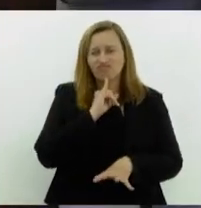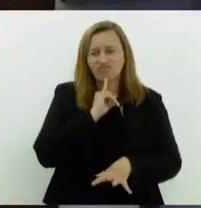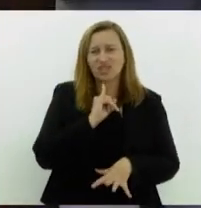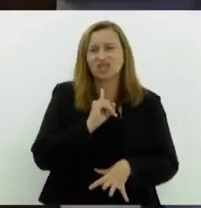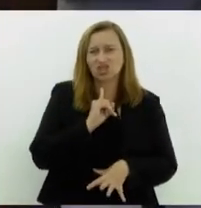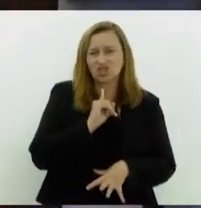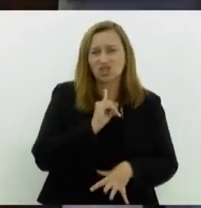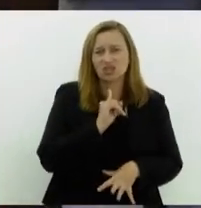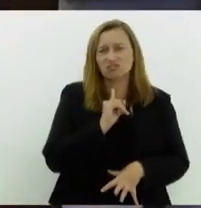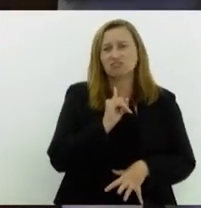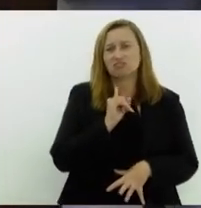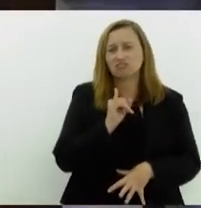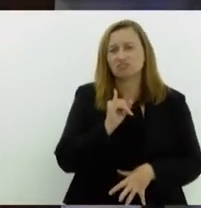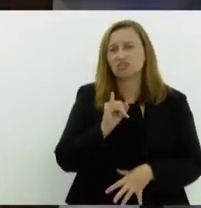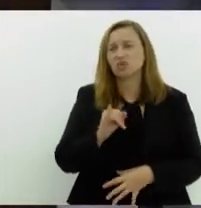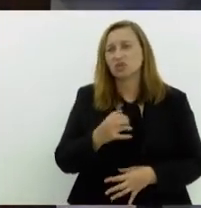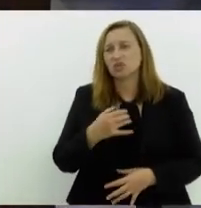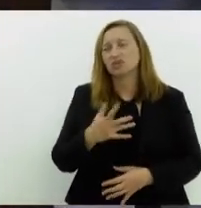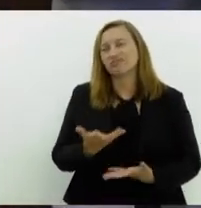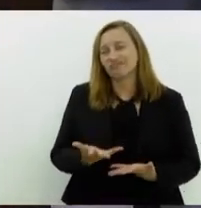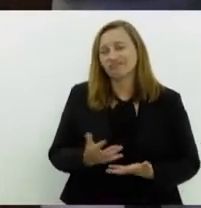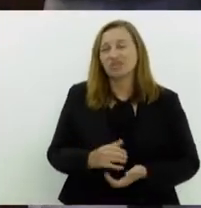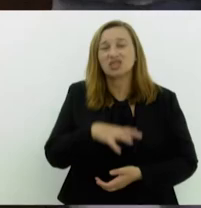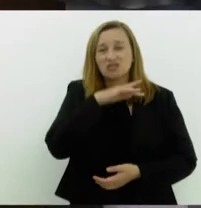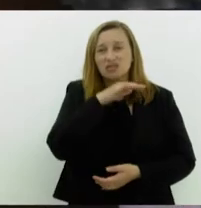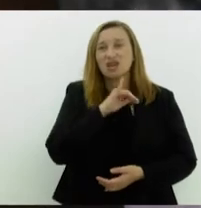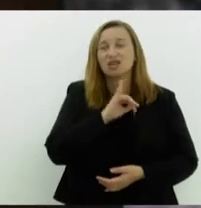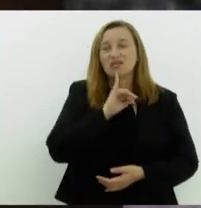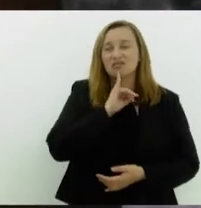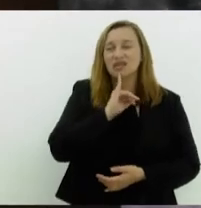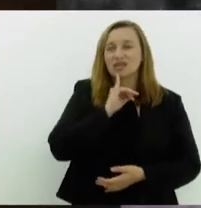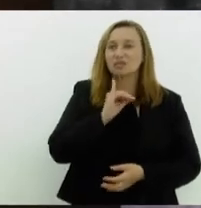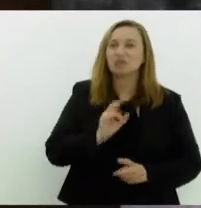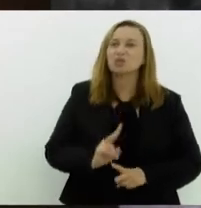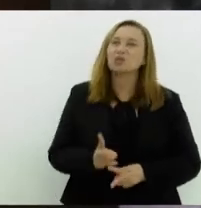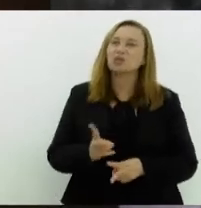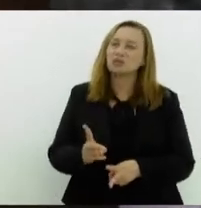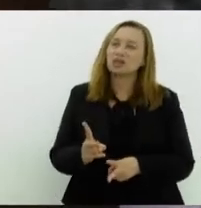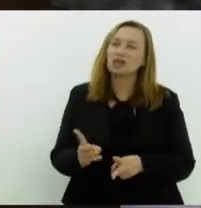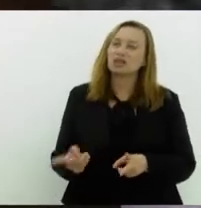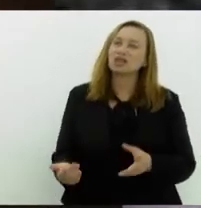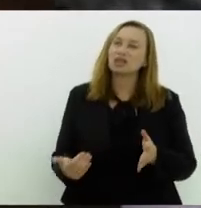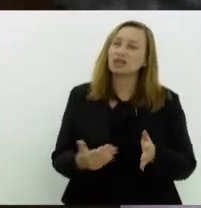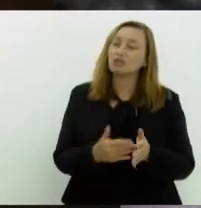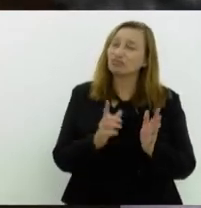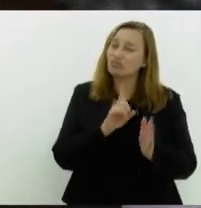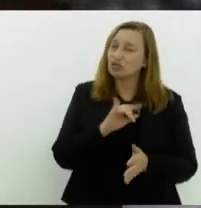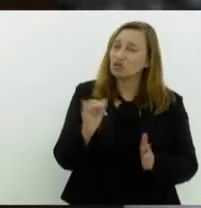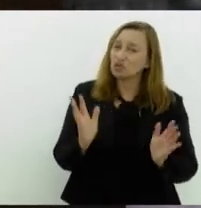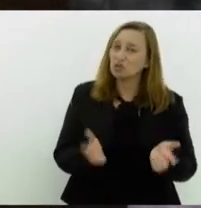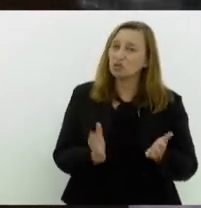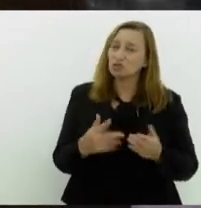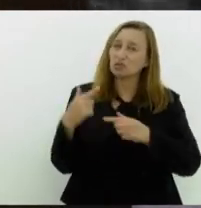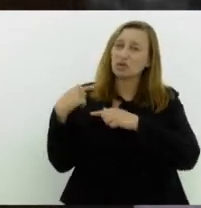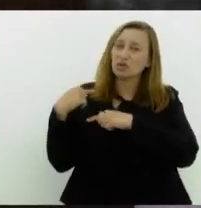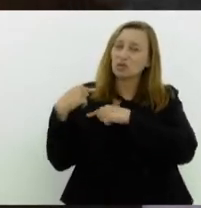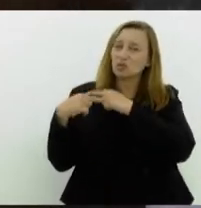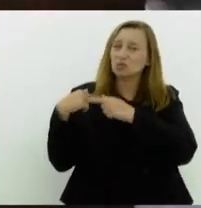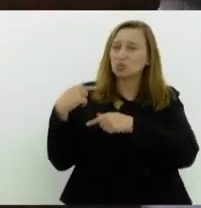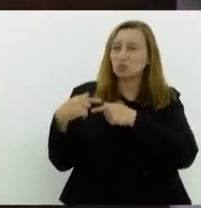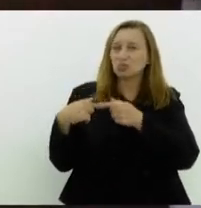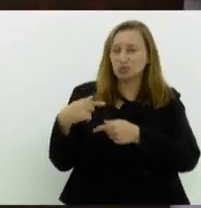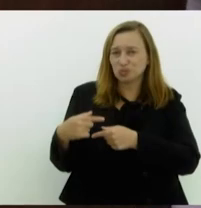degradante, vil e cruel, que infelizmente permanece nos nossos tempos como uma herança